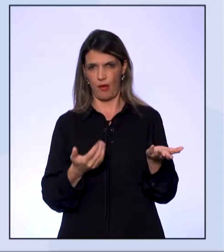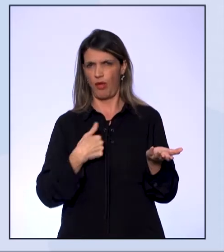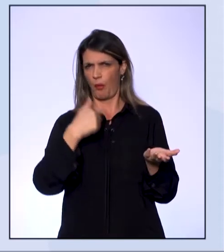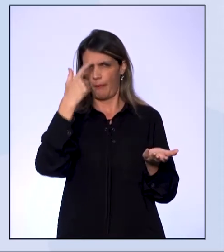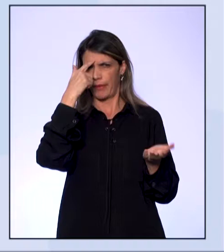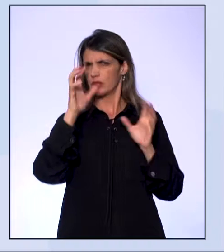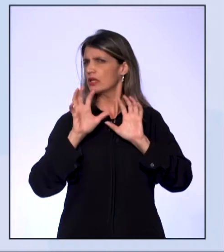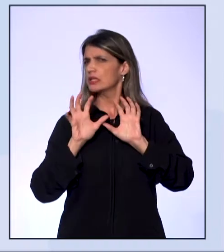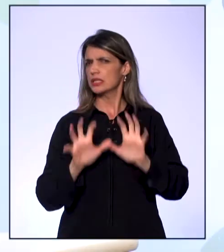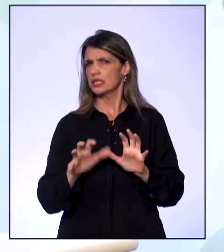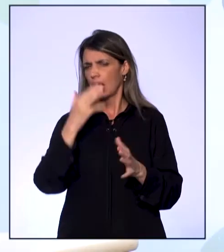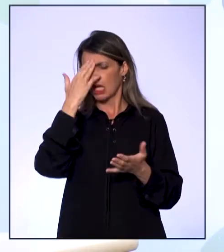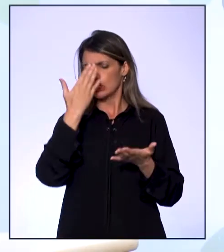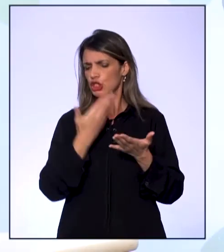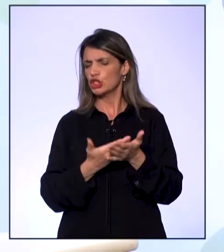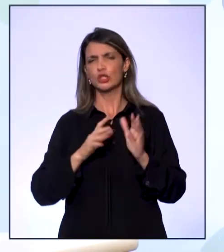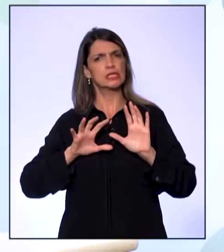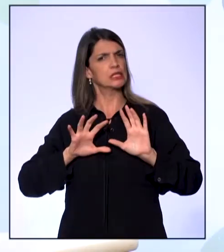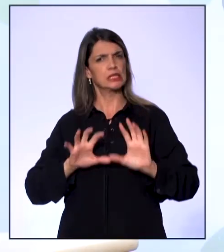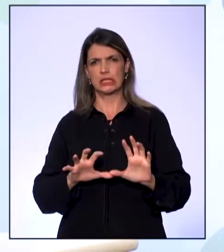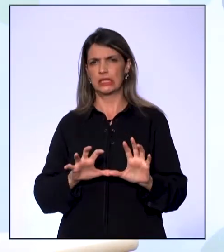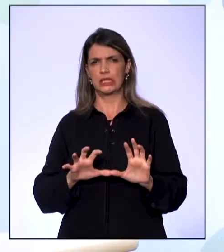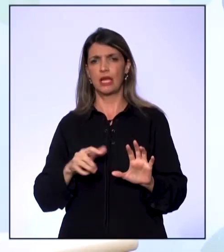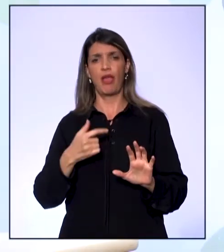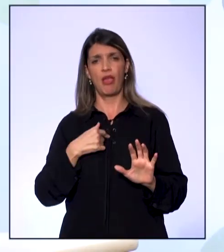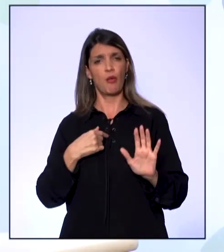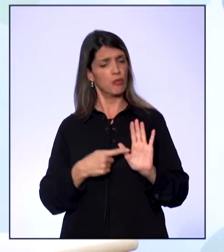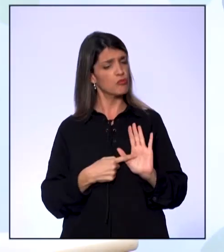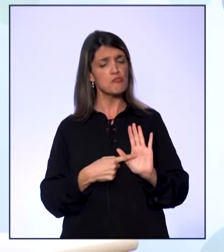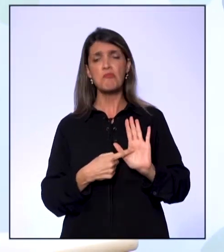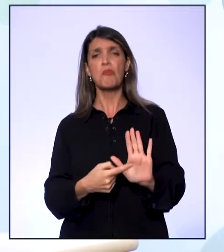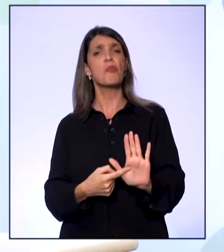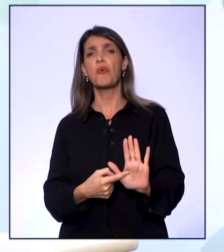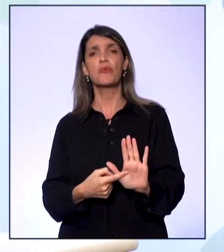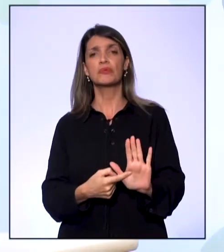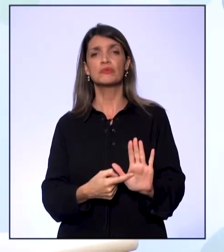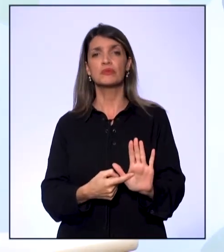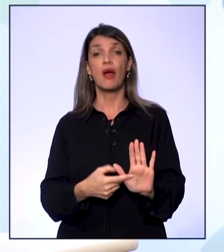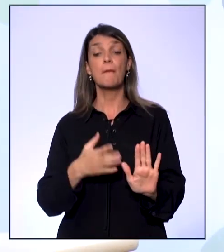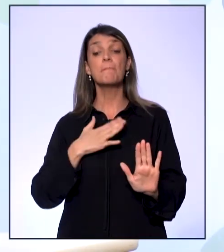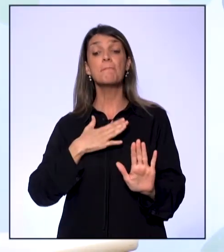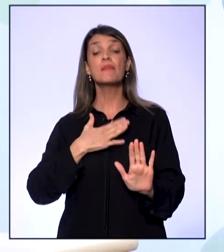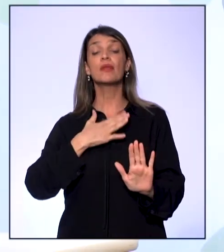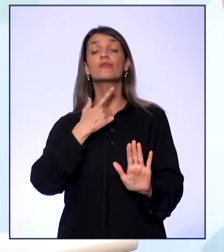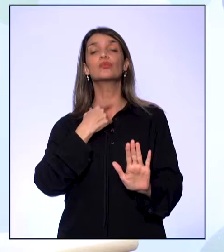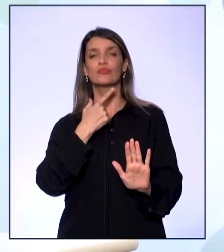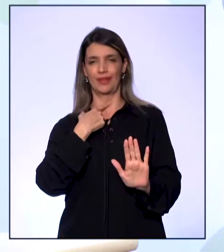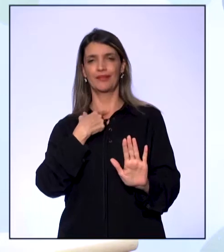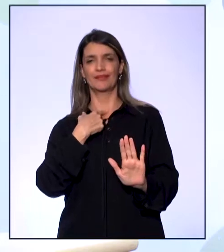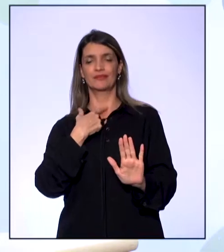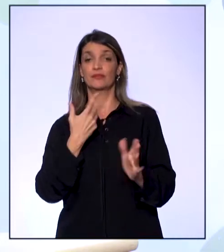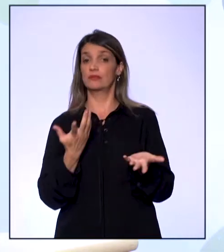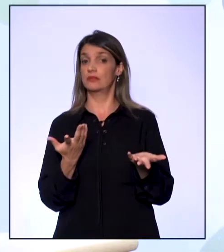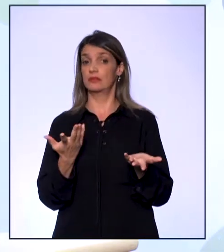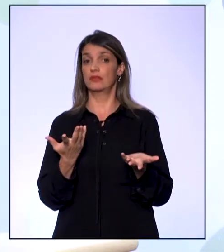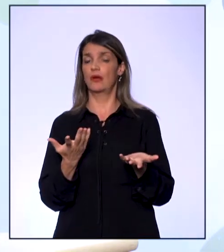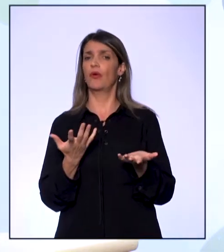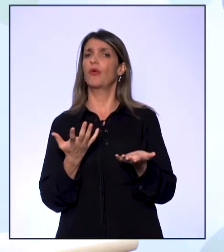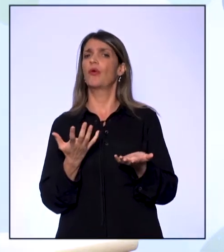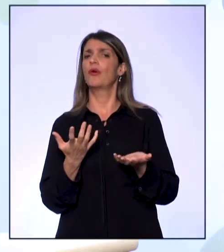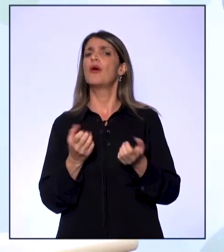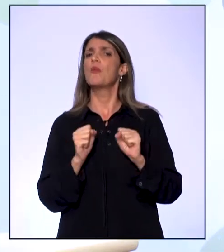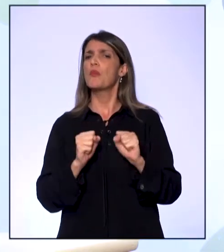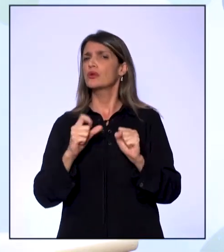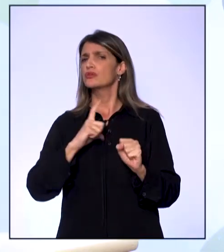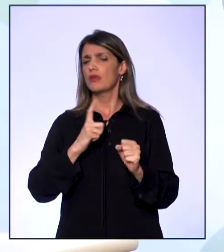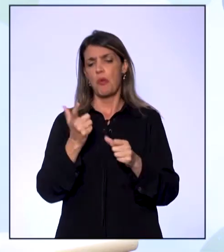forma e acredito dessa forma e posso me manifestar de forma singular, única ante o mundo. Então, eu posso trazer outras vozes para o meu